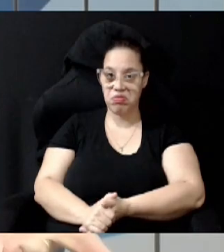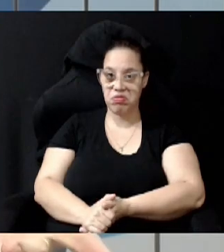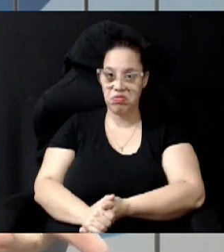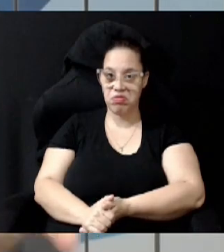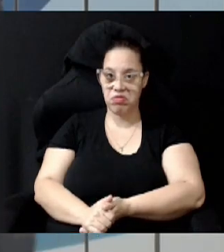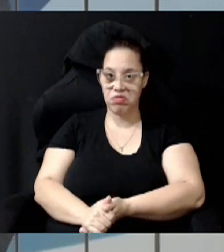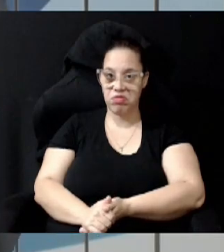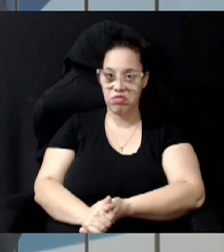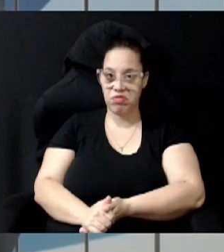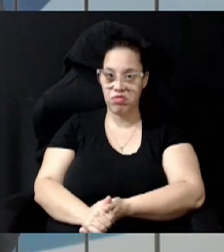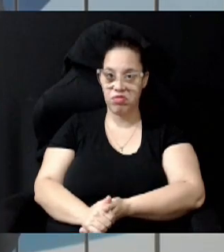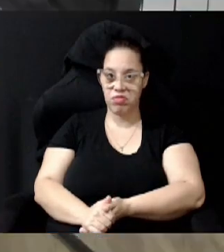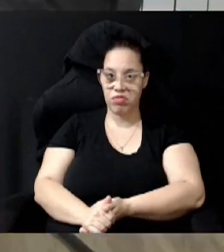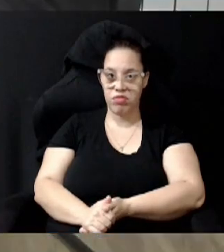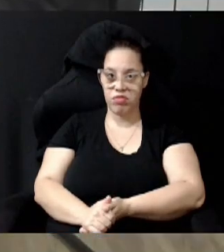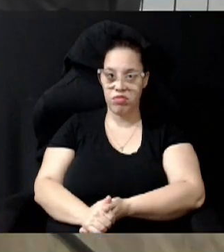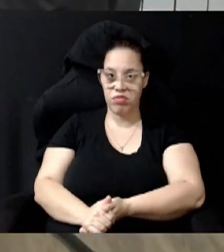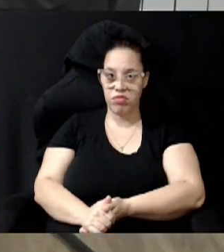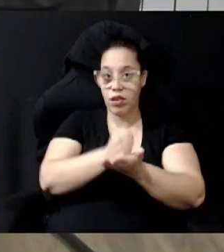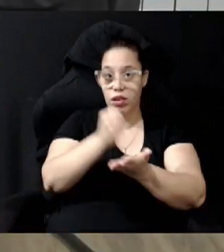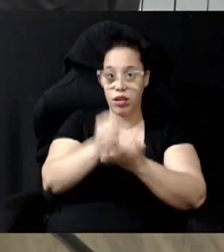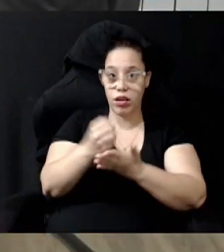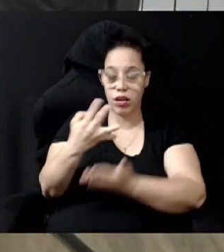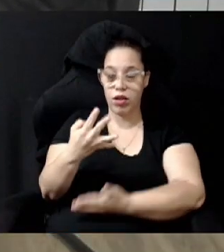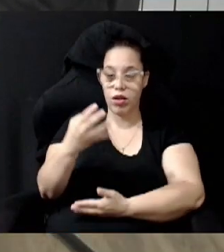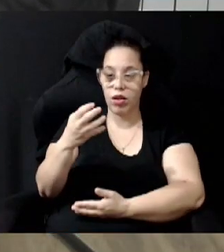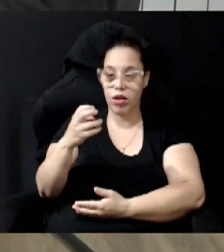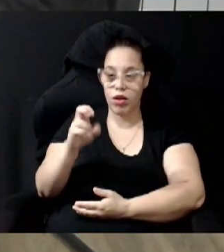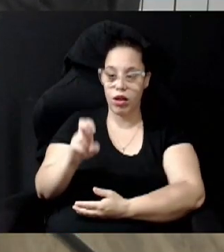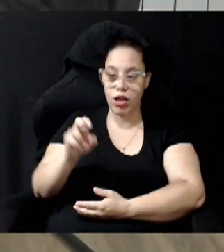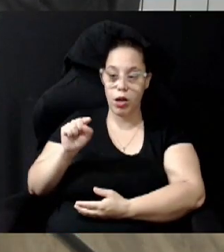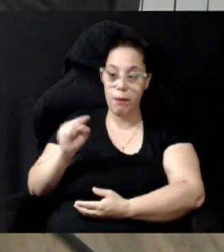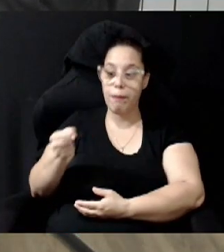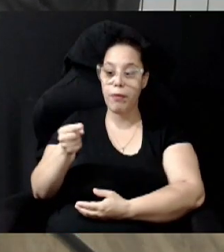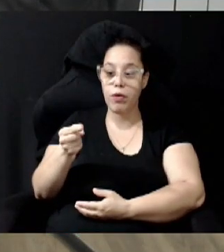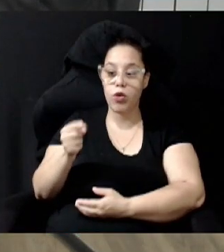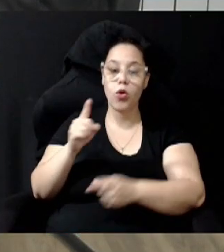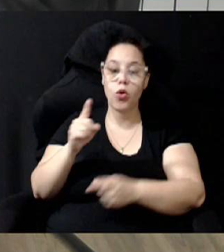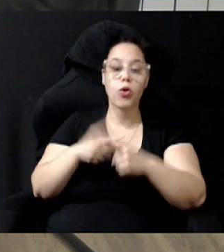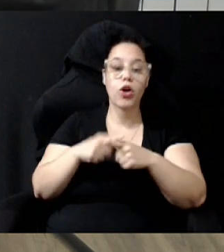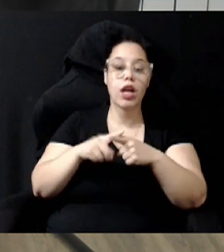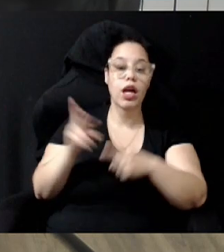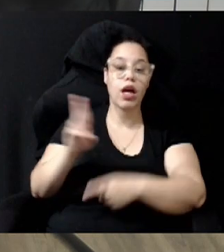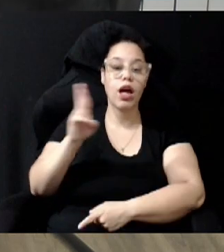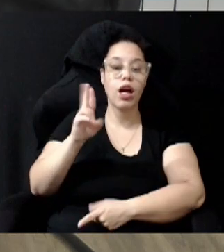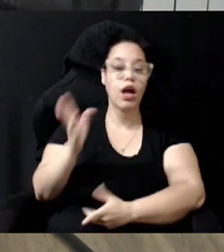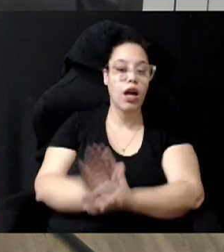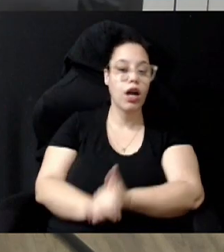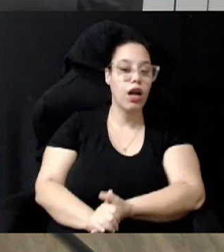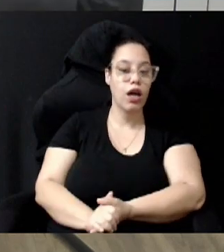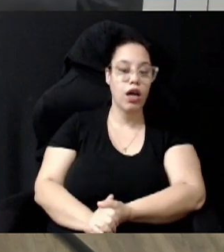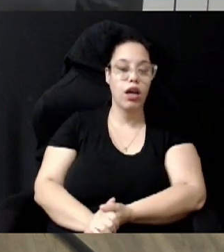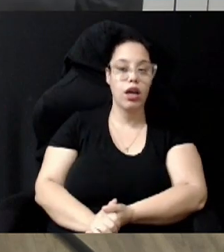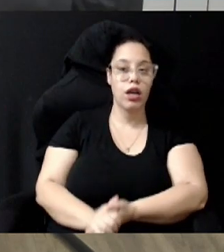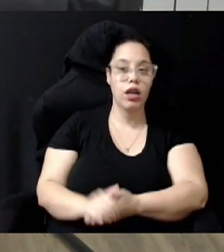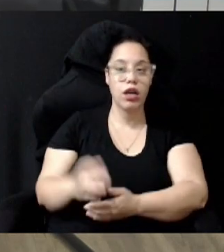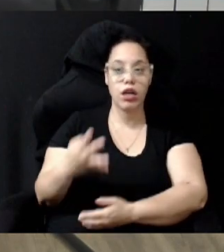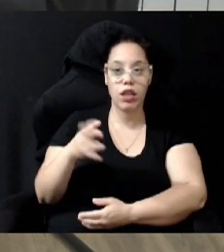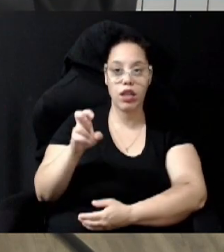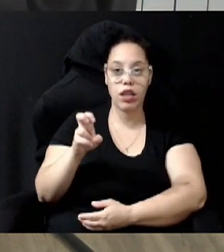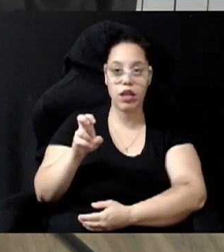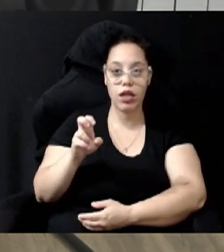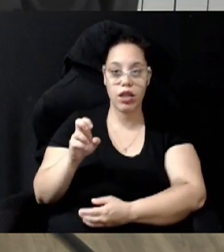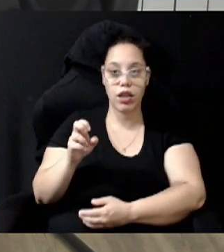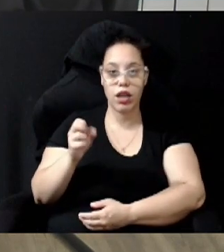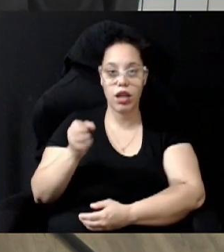alguém que foi contratada e ganhou R$45 mil. Por que 45 mil? Porque 45 é o número do PSDB.